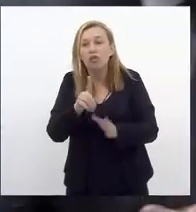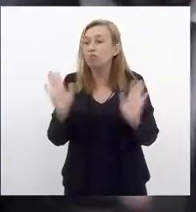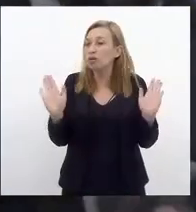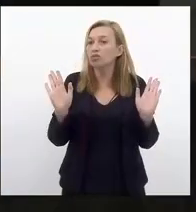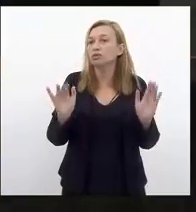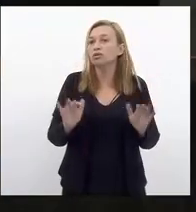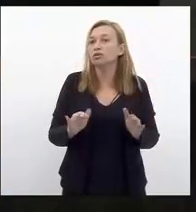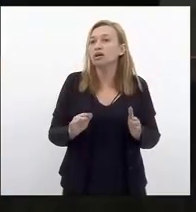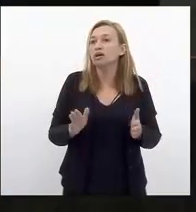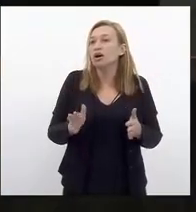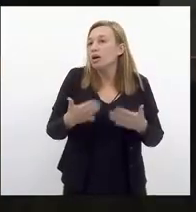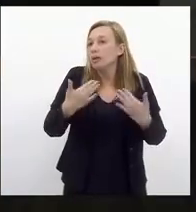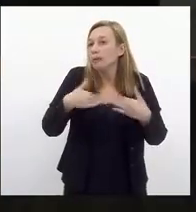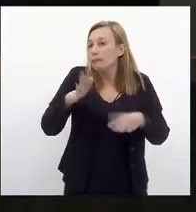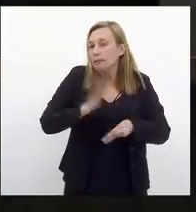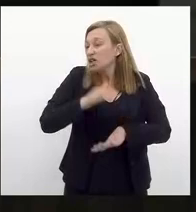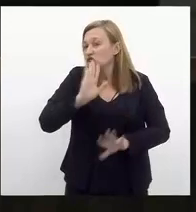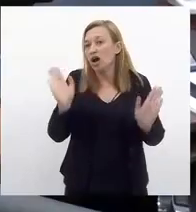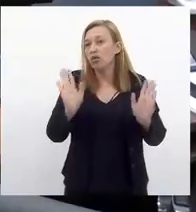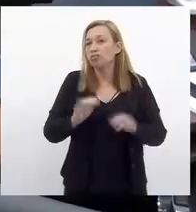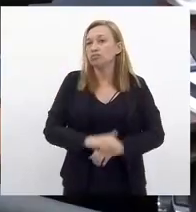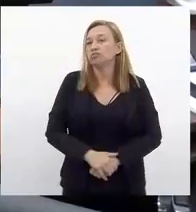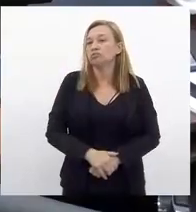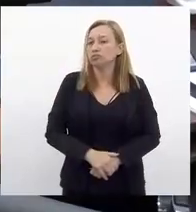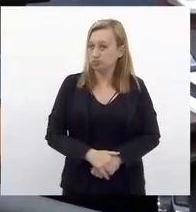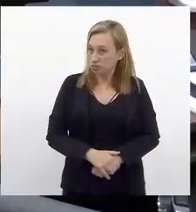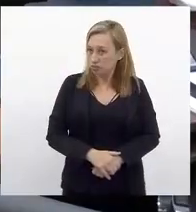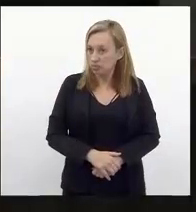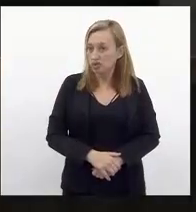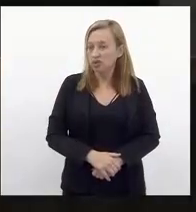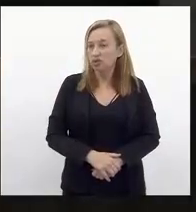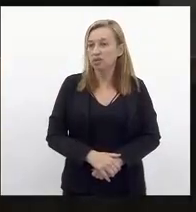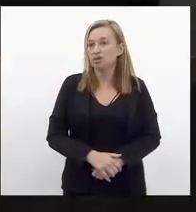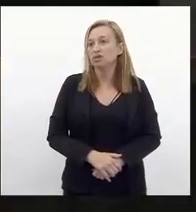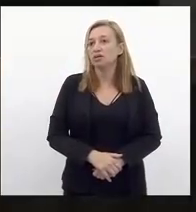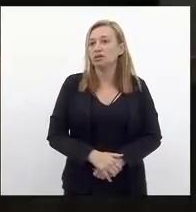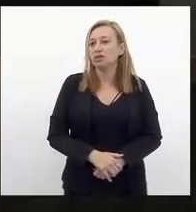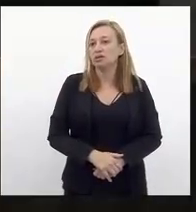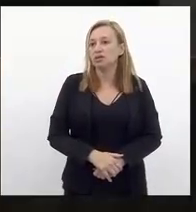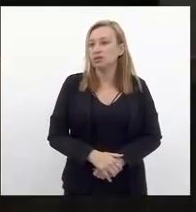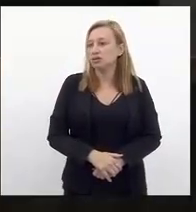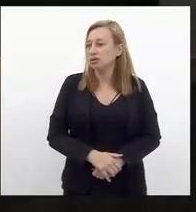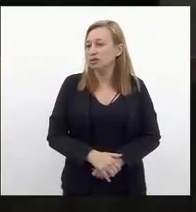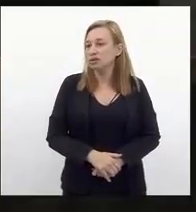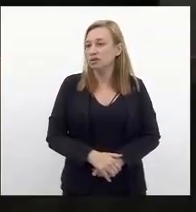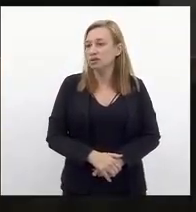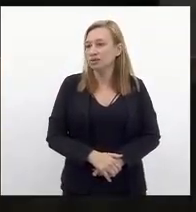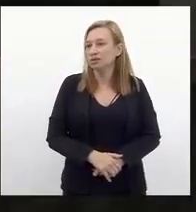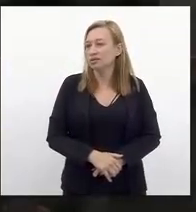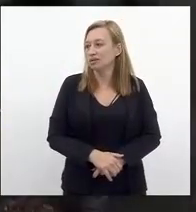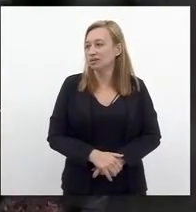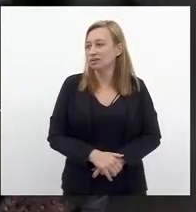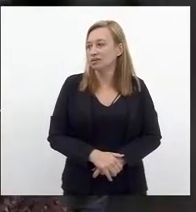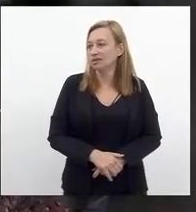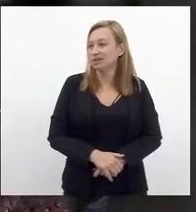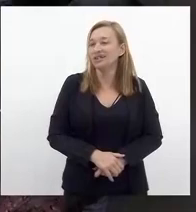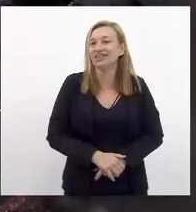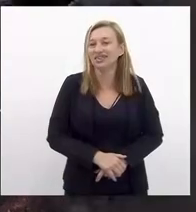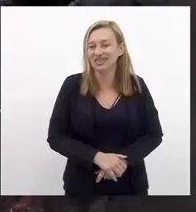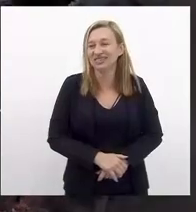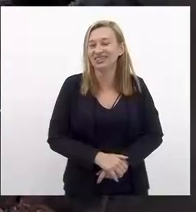vou voltar não também mas tranquilo vou botar não Deputado Roberto boteco E aí o